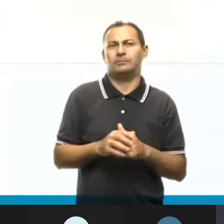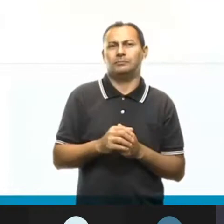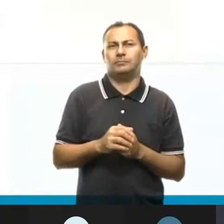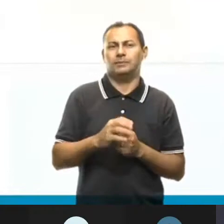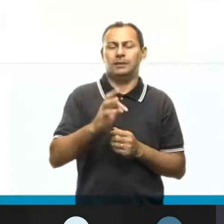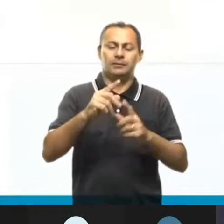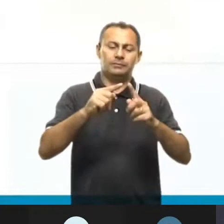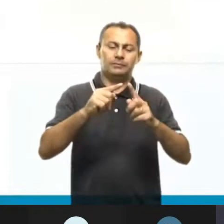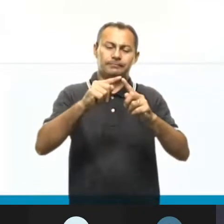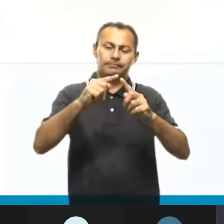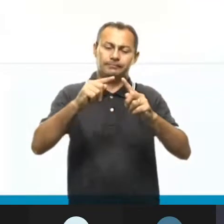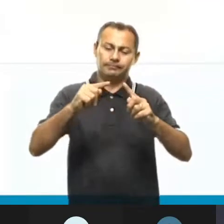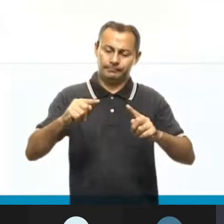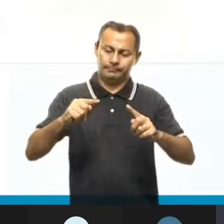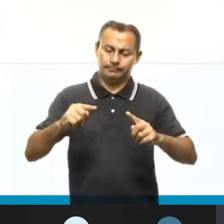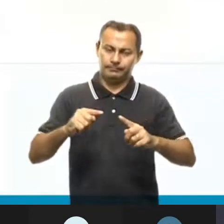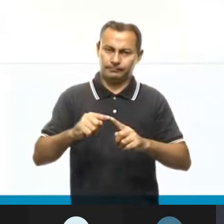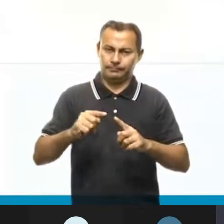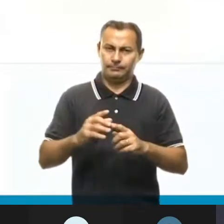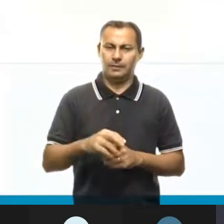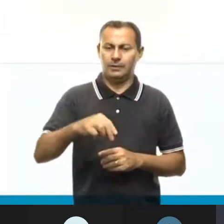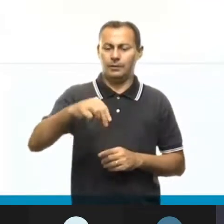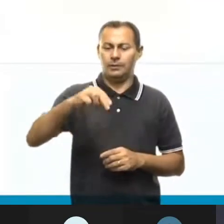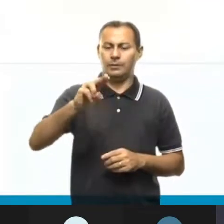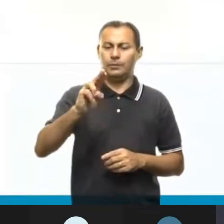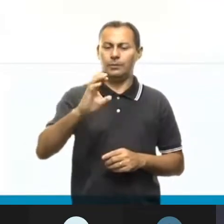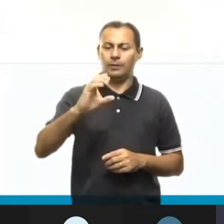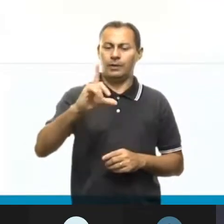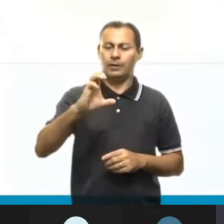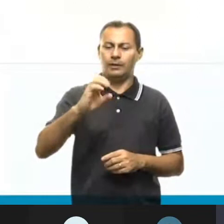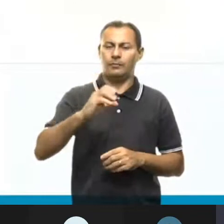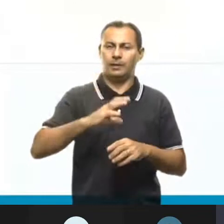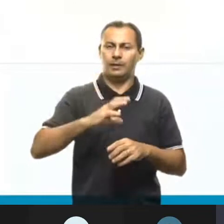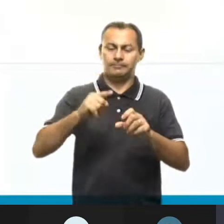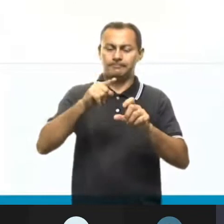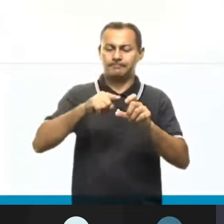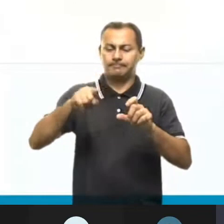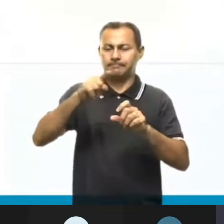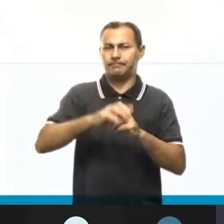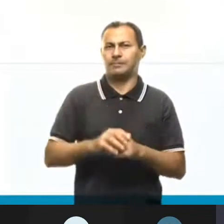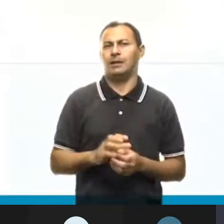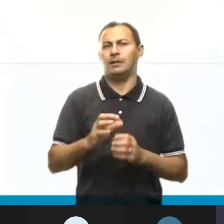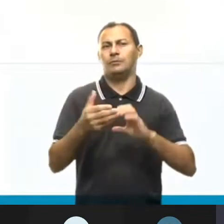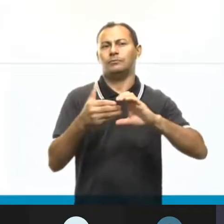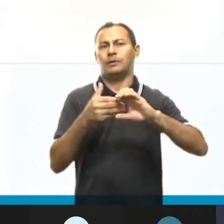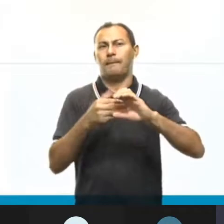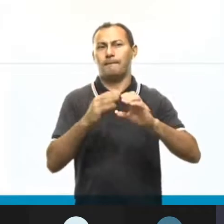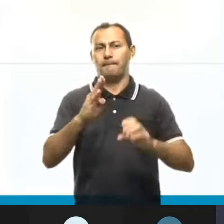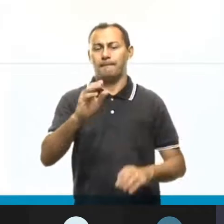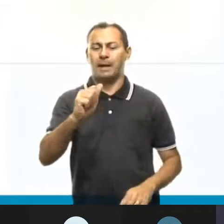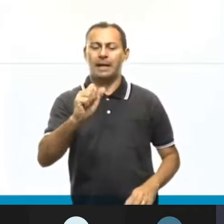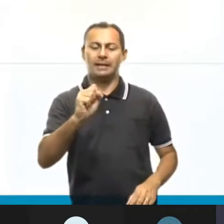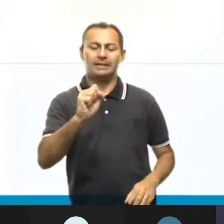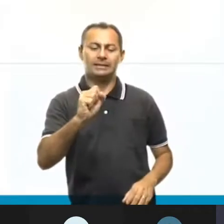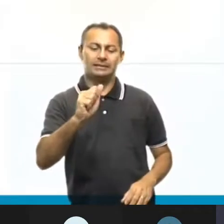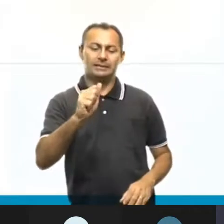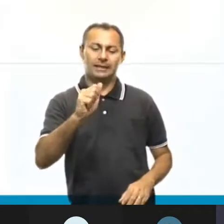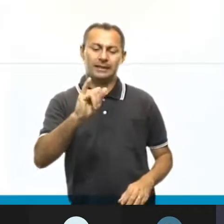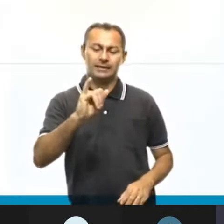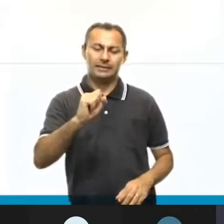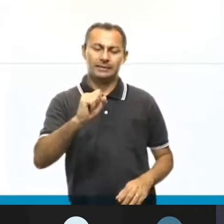mais triangulares, tá? E com o núcleo mais arredondado, elas são chamadas de células basais, elas estão bem na base mesmo